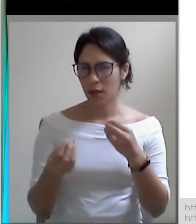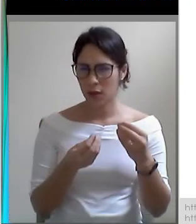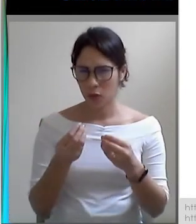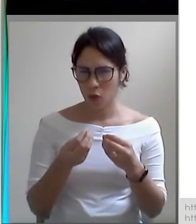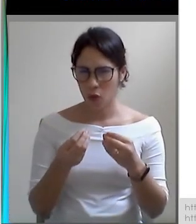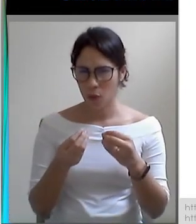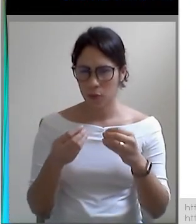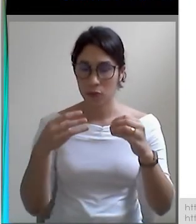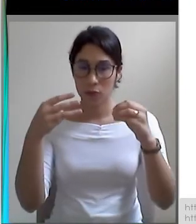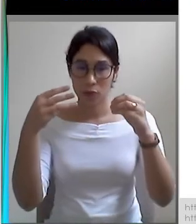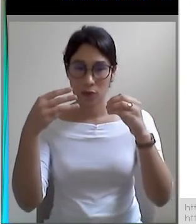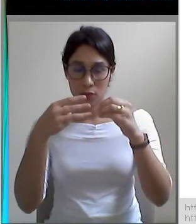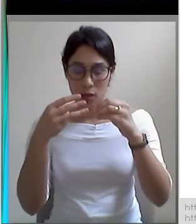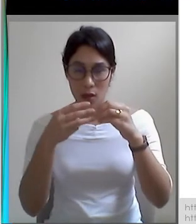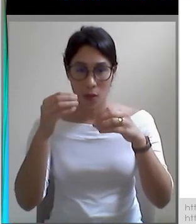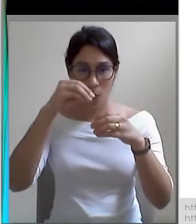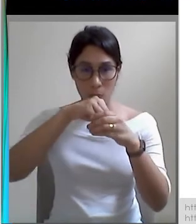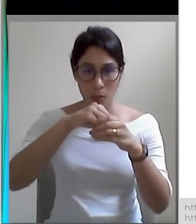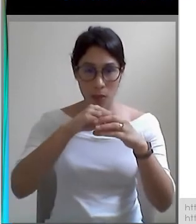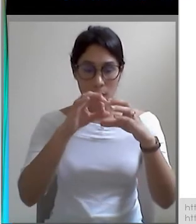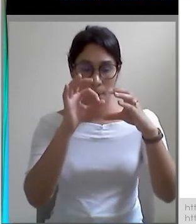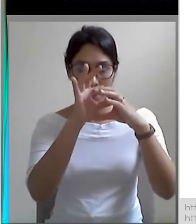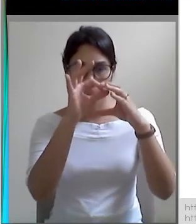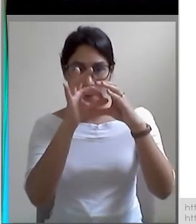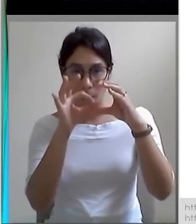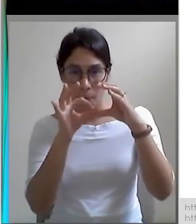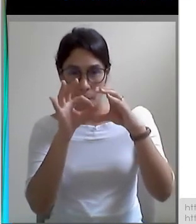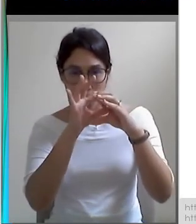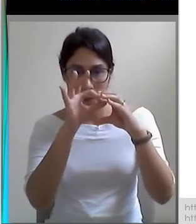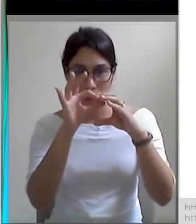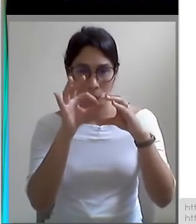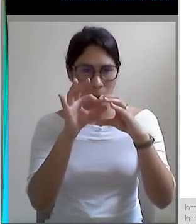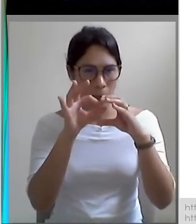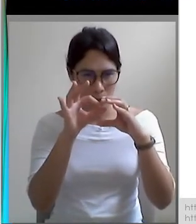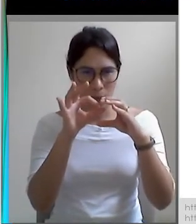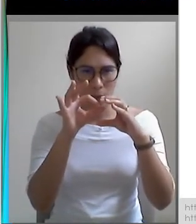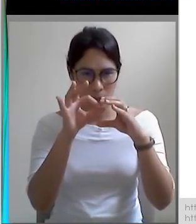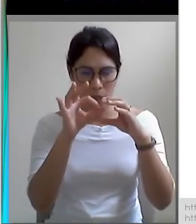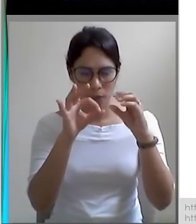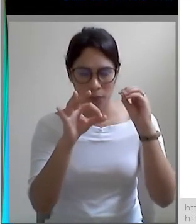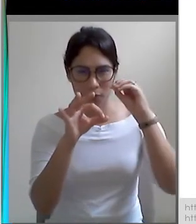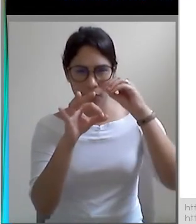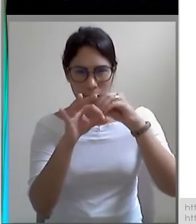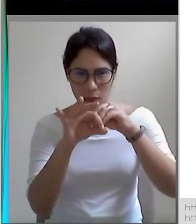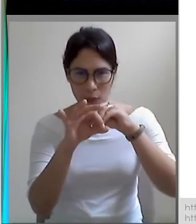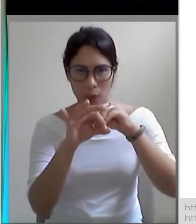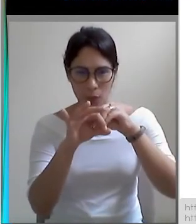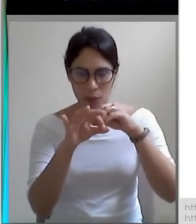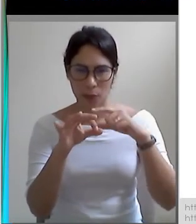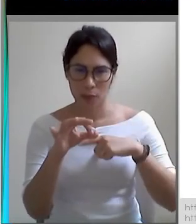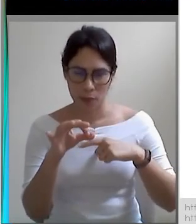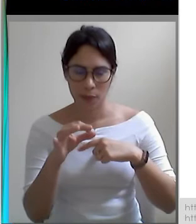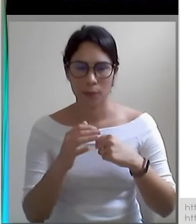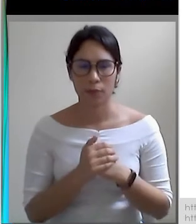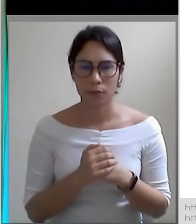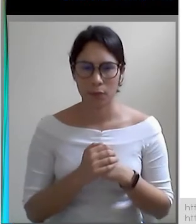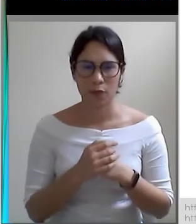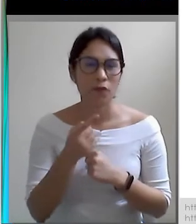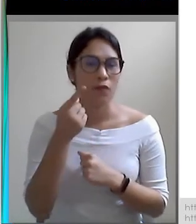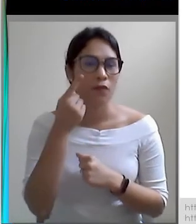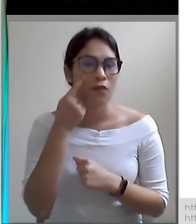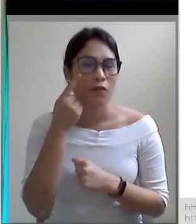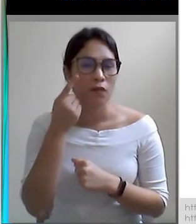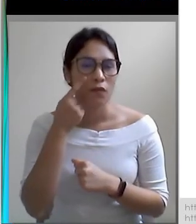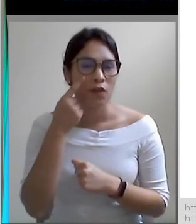polimorfonucleadas, com 3 a 5 lobos no núcleo, conforme pode ser observado